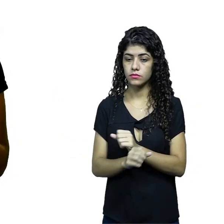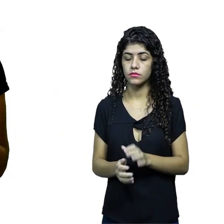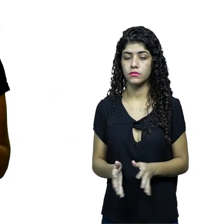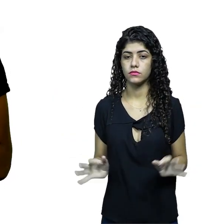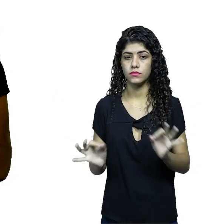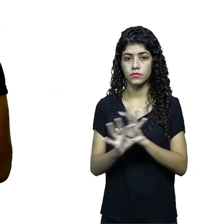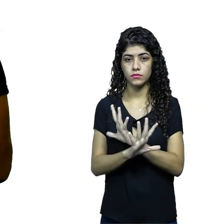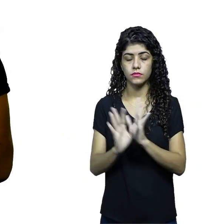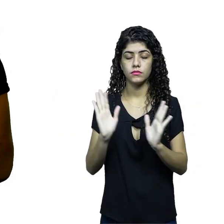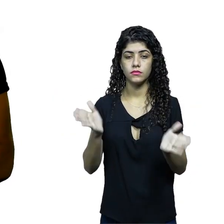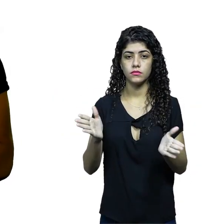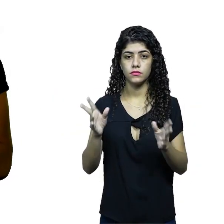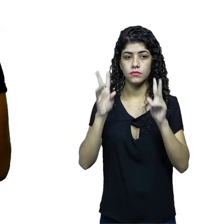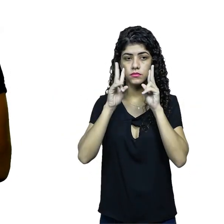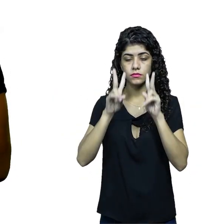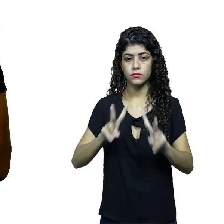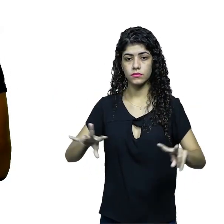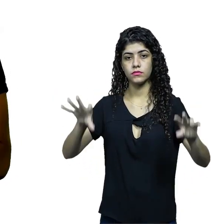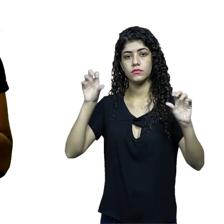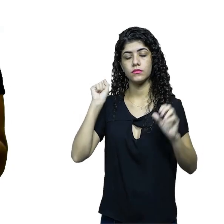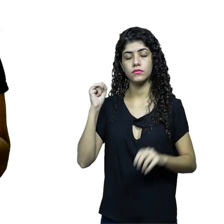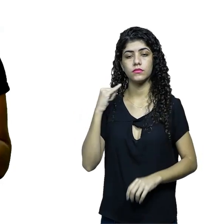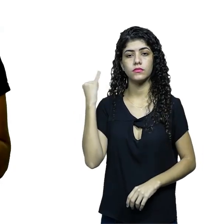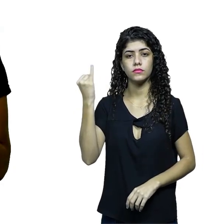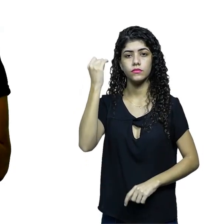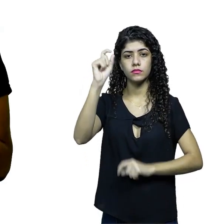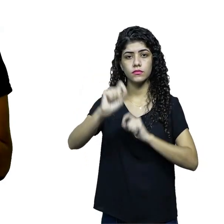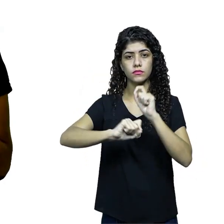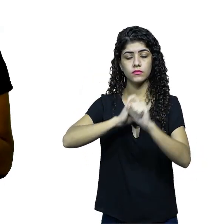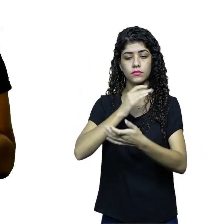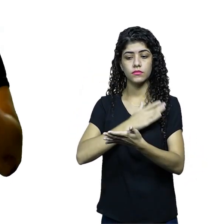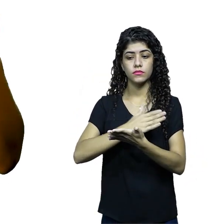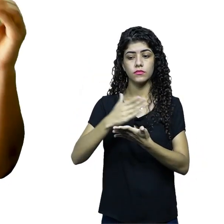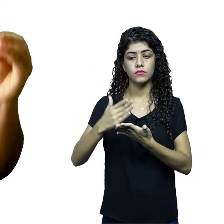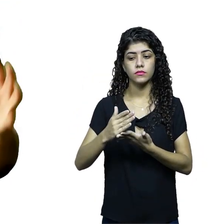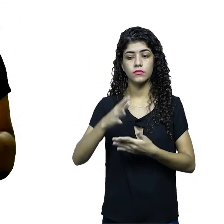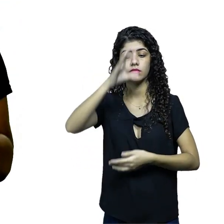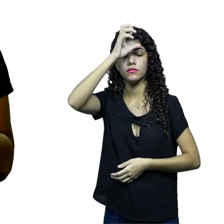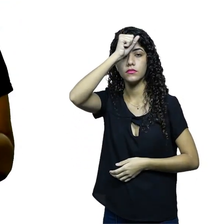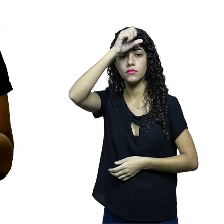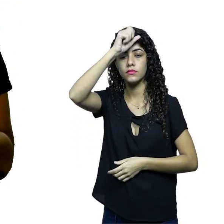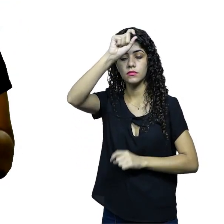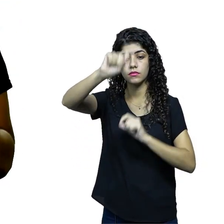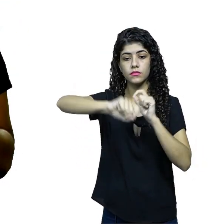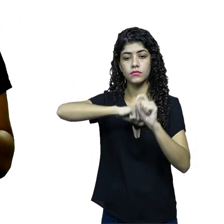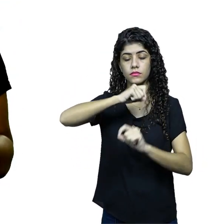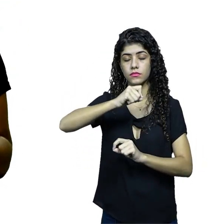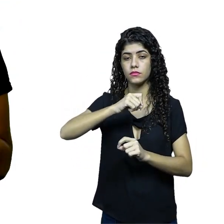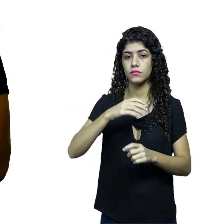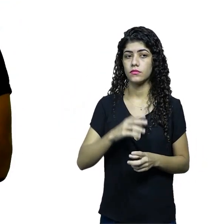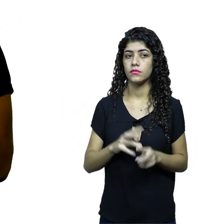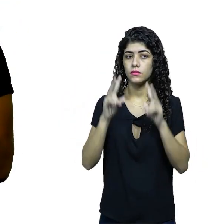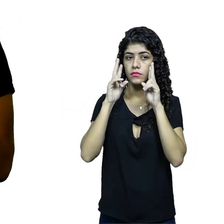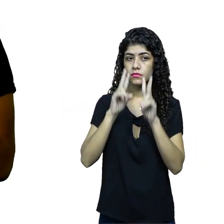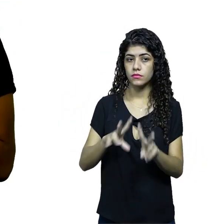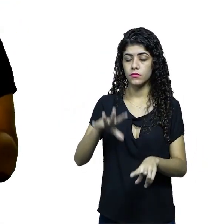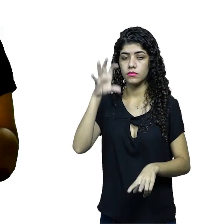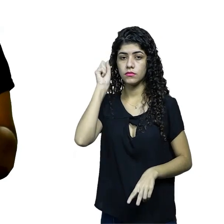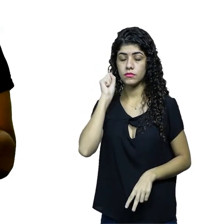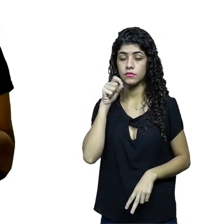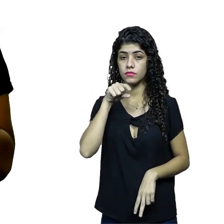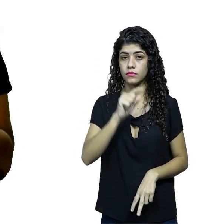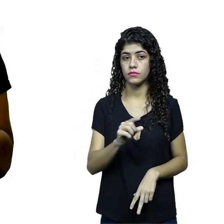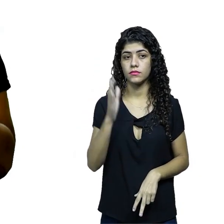dessa parte de elaboração de projetos audiovisuais, o que é mais importante? Lá no começo a gente aprendeu sobre mercado audiovisual.